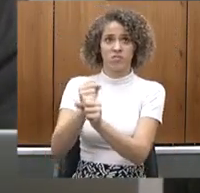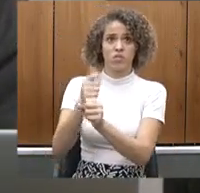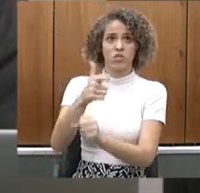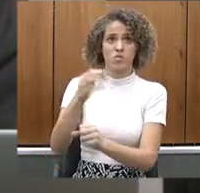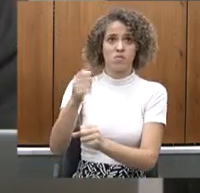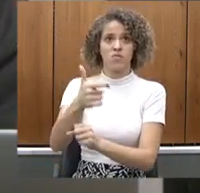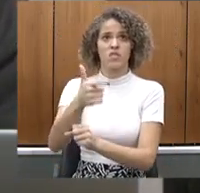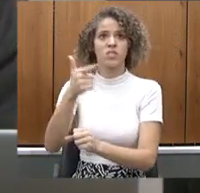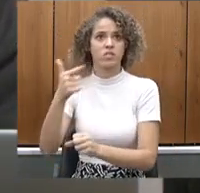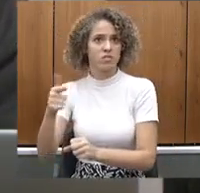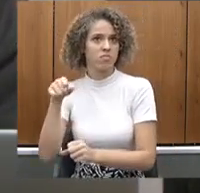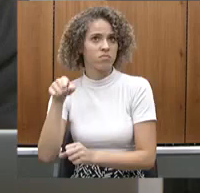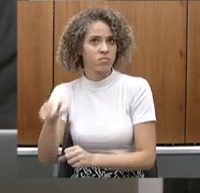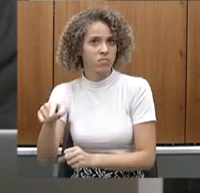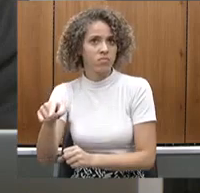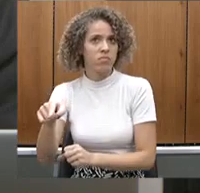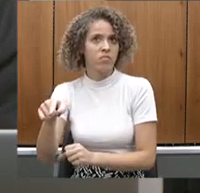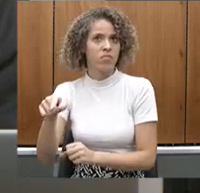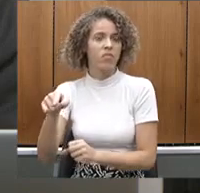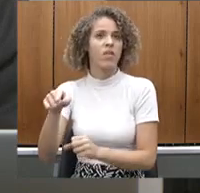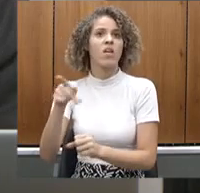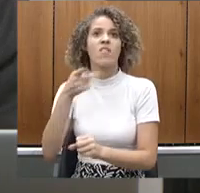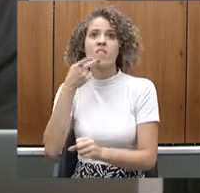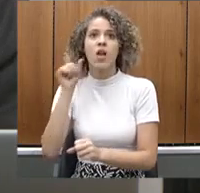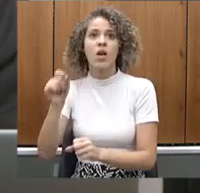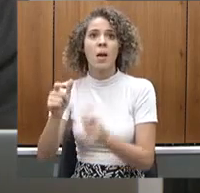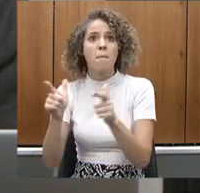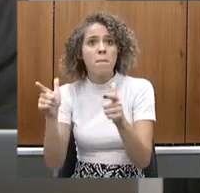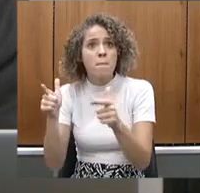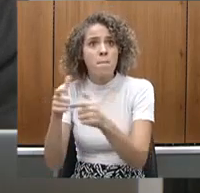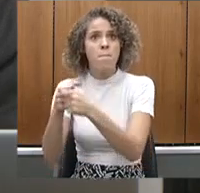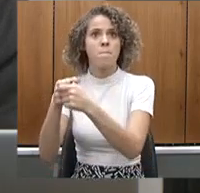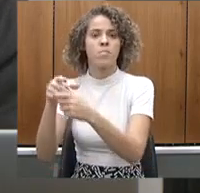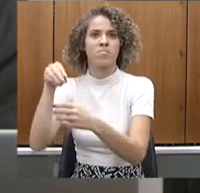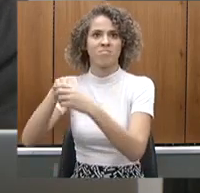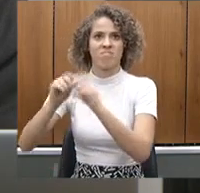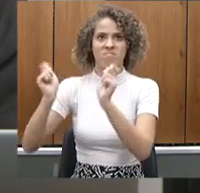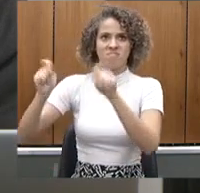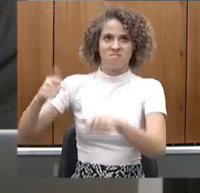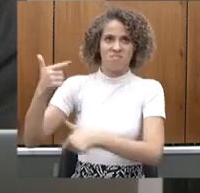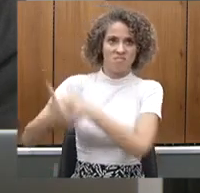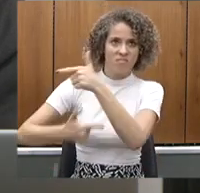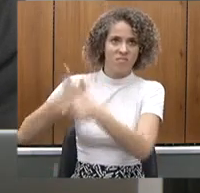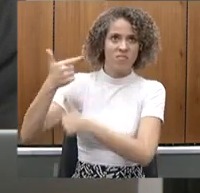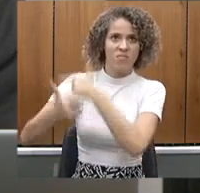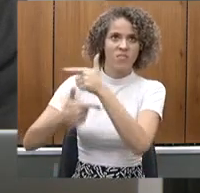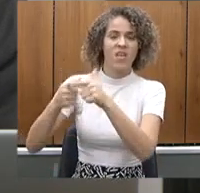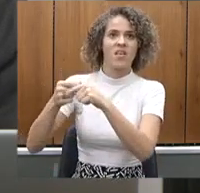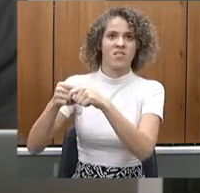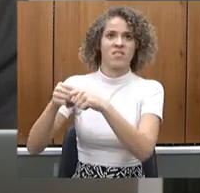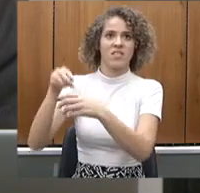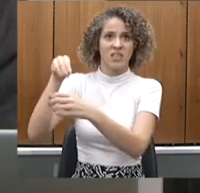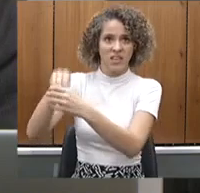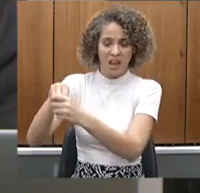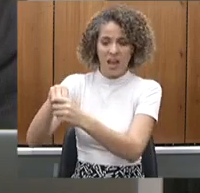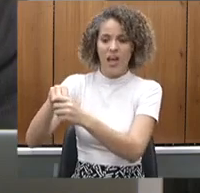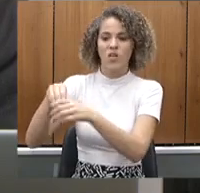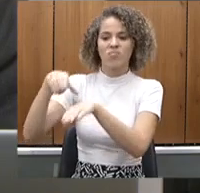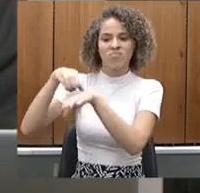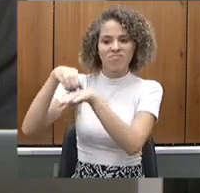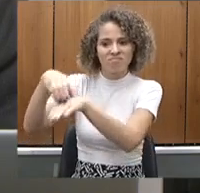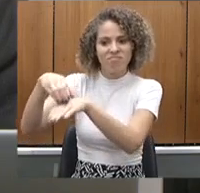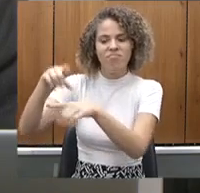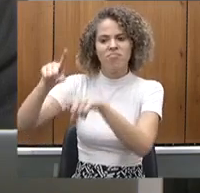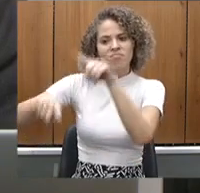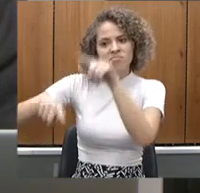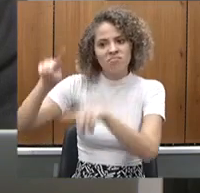pedir providência para que seja adotadas medidas cabíveis para melhoria das condições de trabalho exemplo das instalações físicas das viaturas dos armamentos